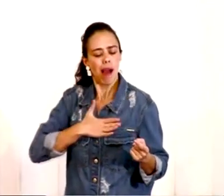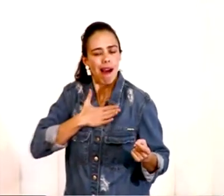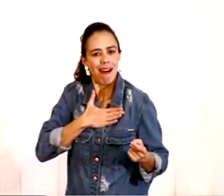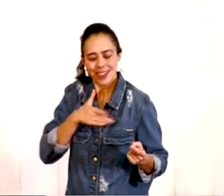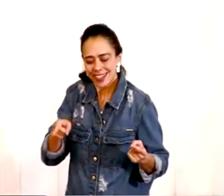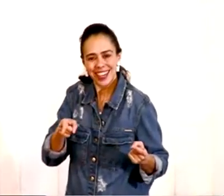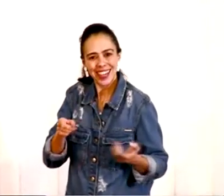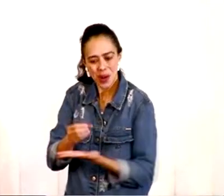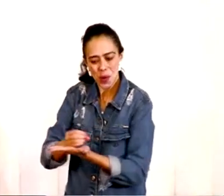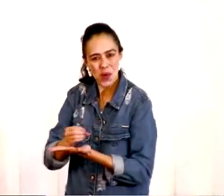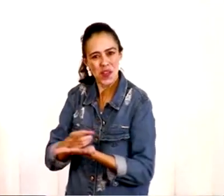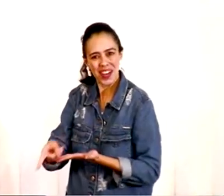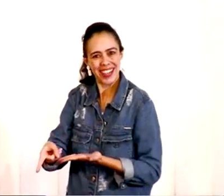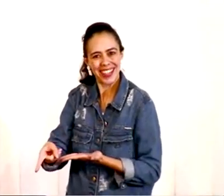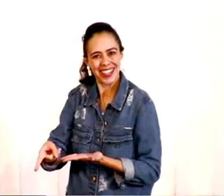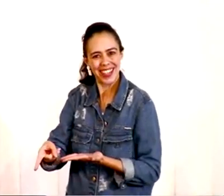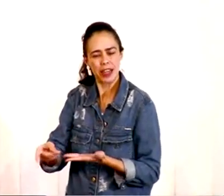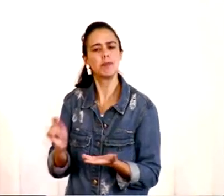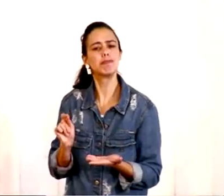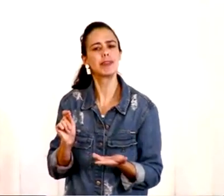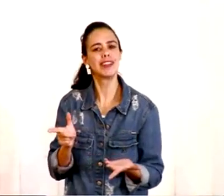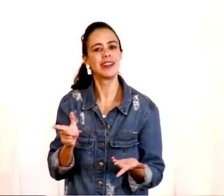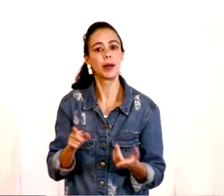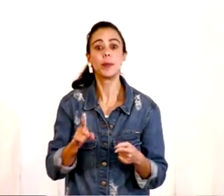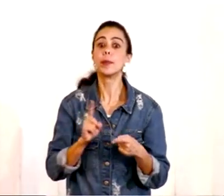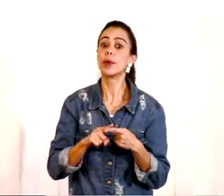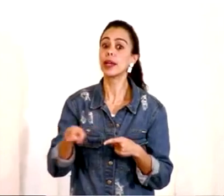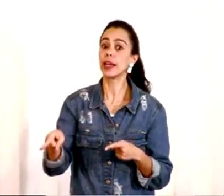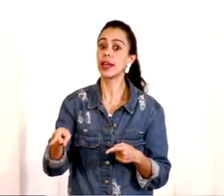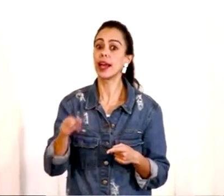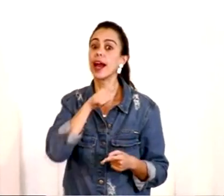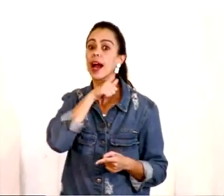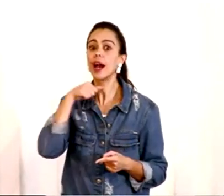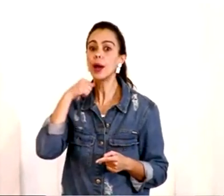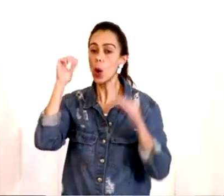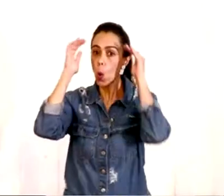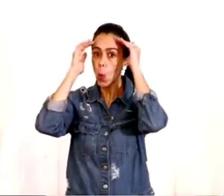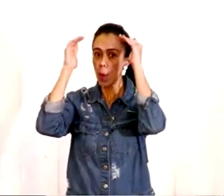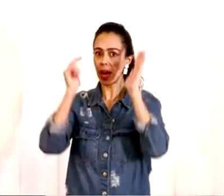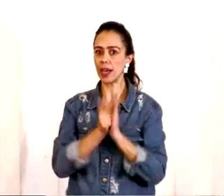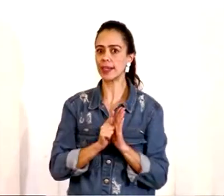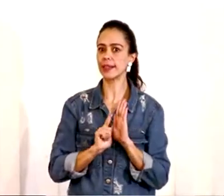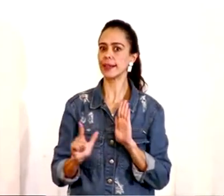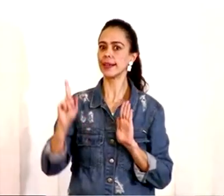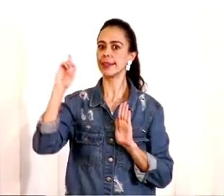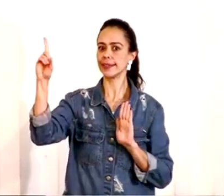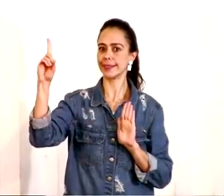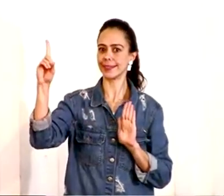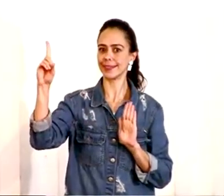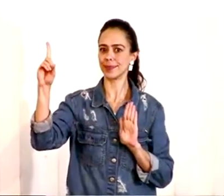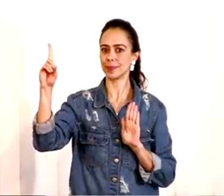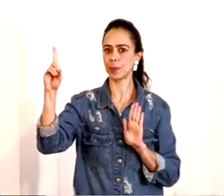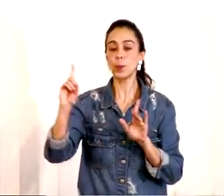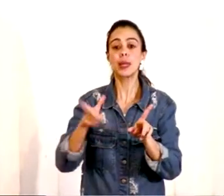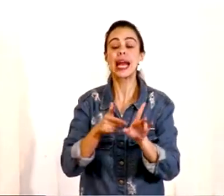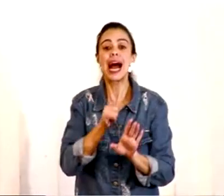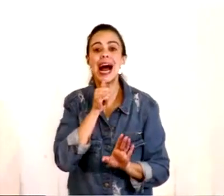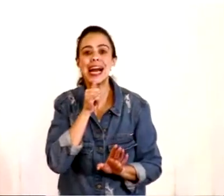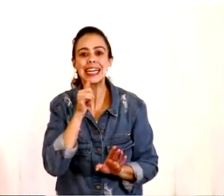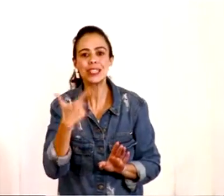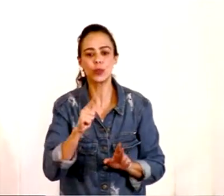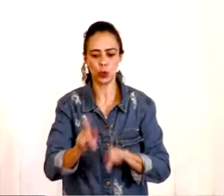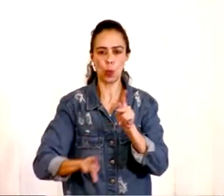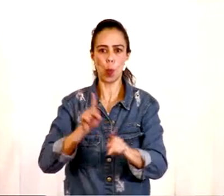Abel, ele obedeceu à lei de Deus. Uma lei ainda que não estava posta para o povo de